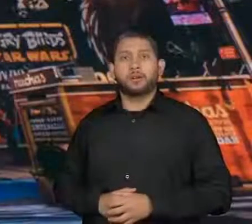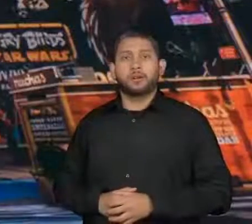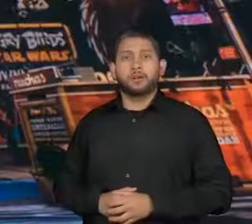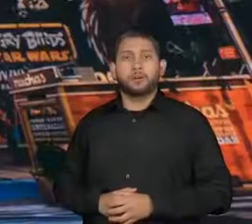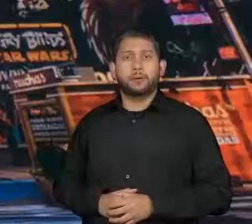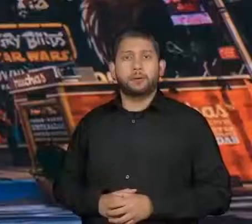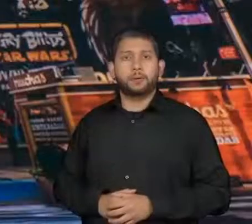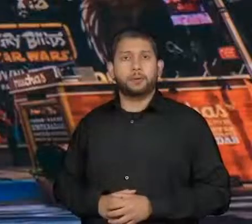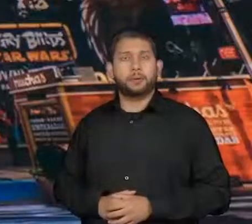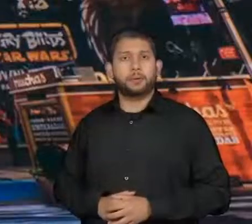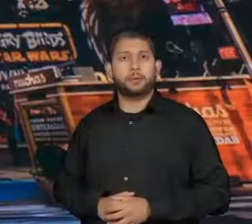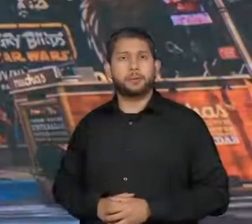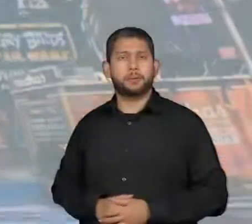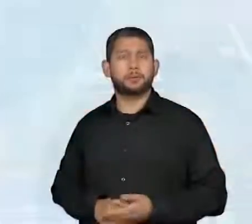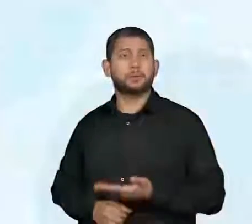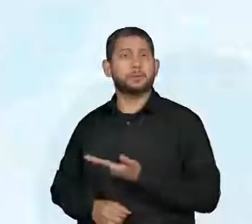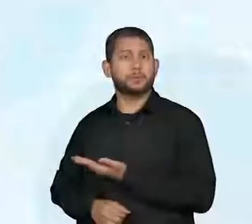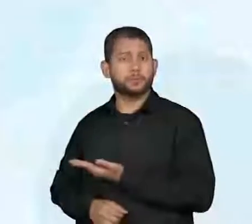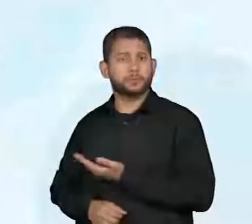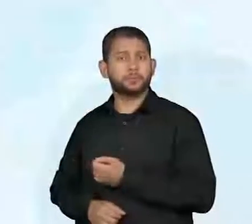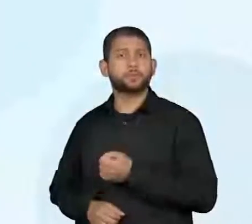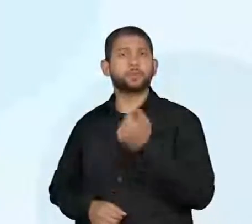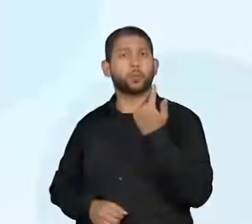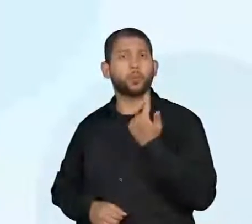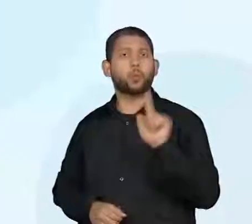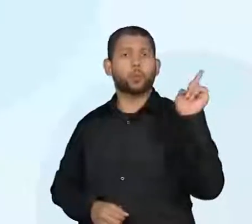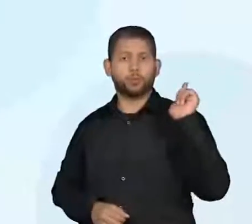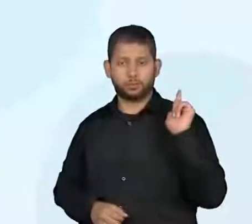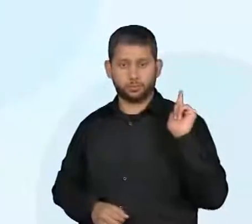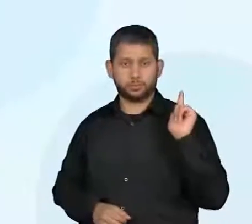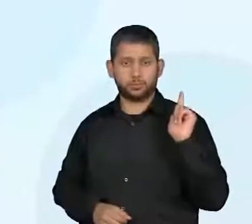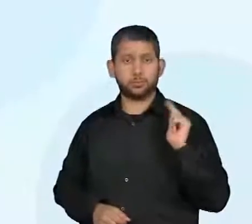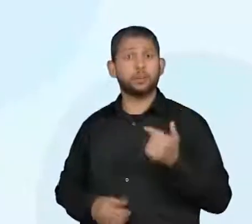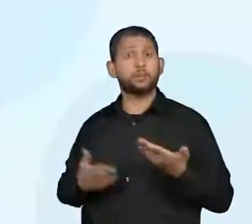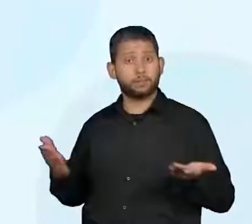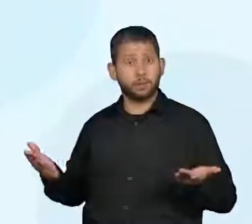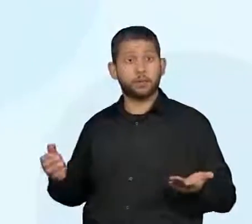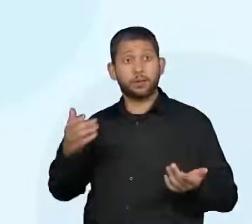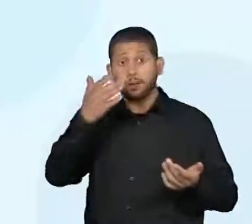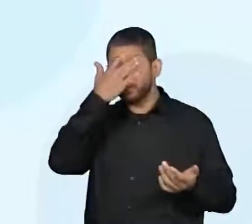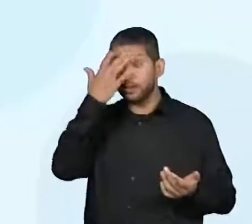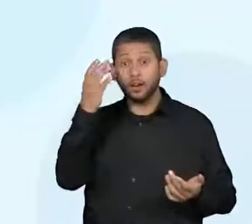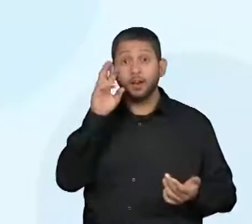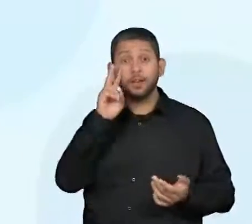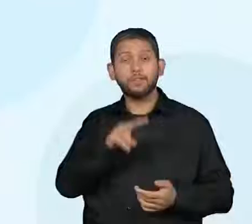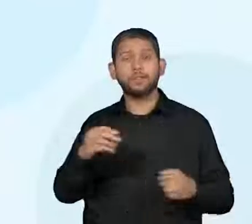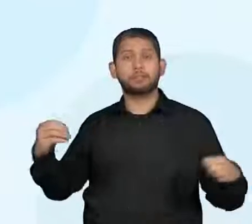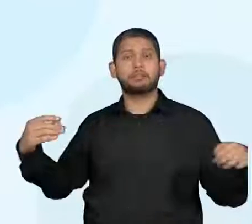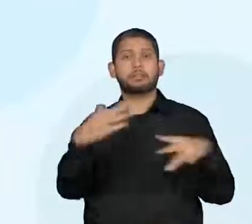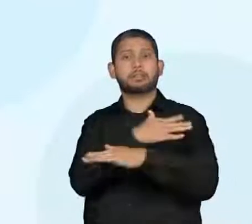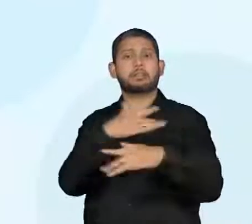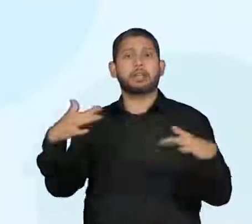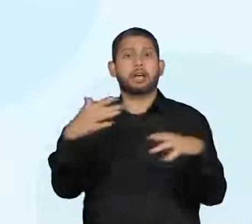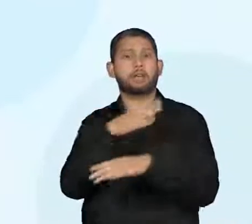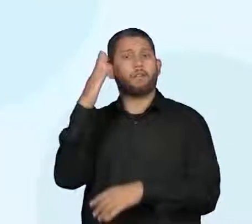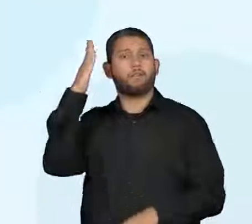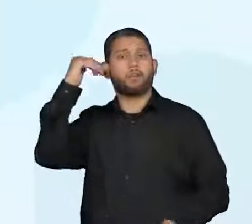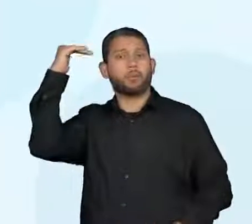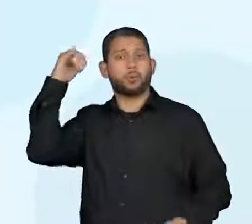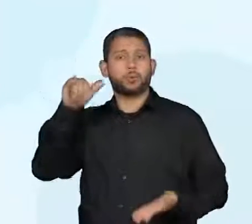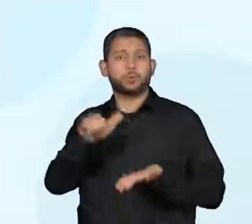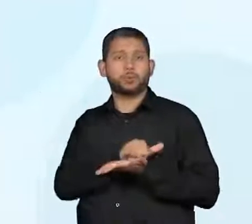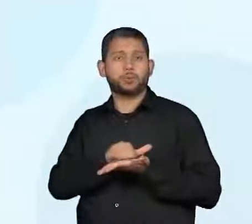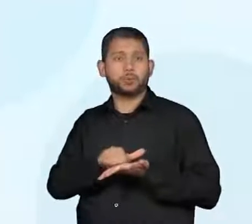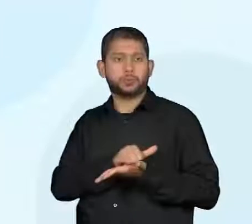Muito bem. Então, podemos identificar aí que é o centro da cidade, não é? De uma cidade aí. E